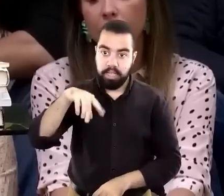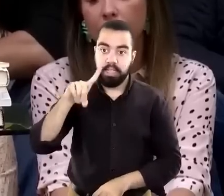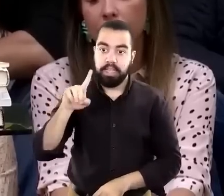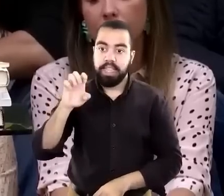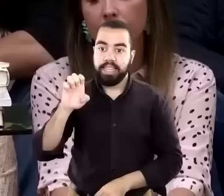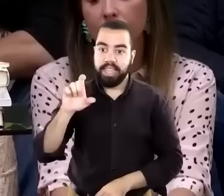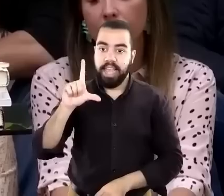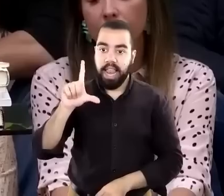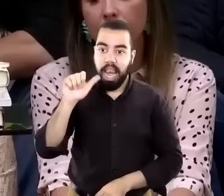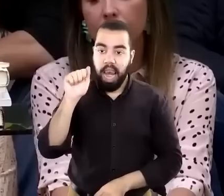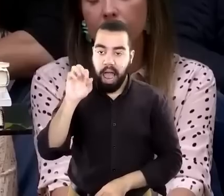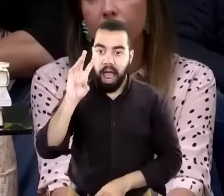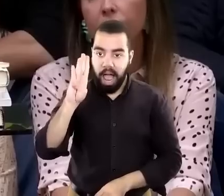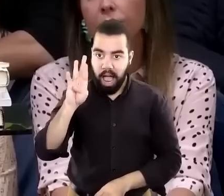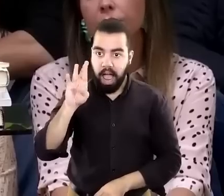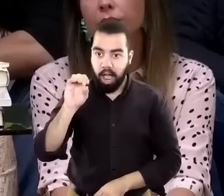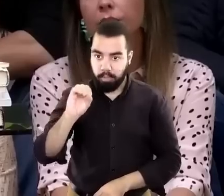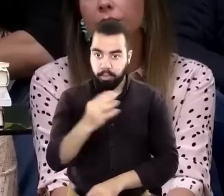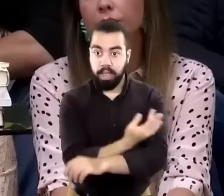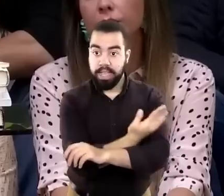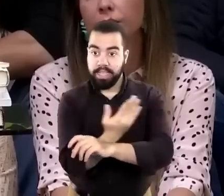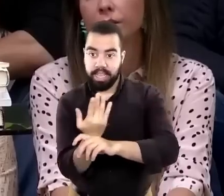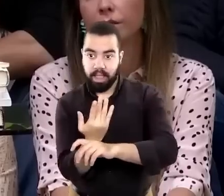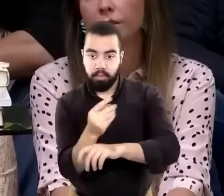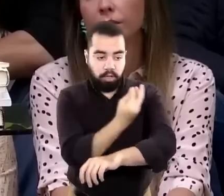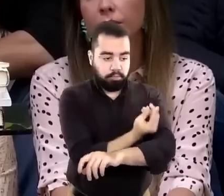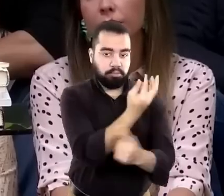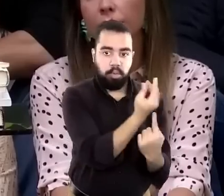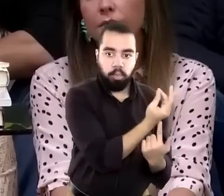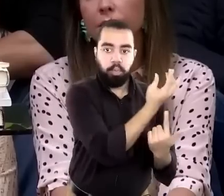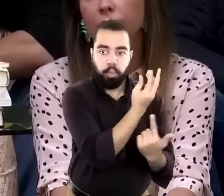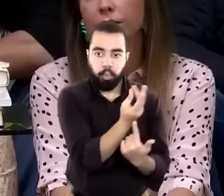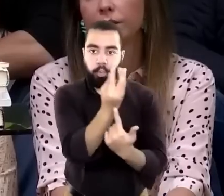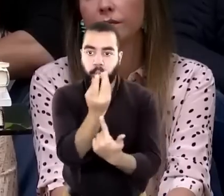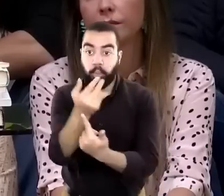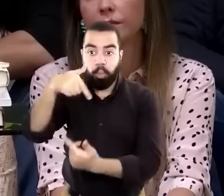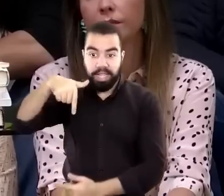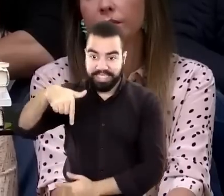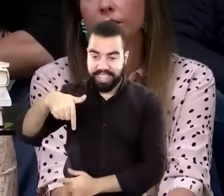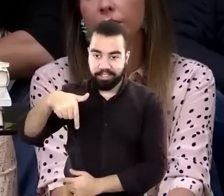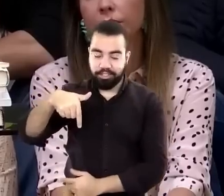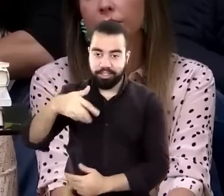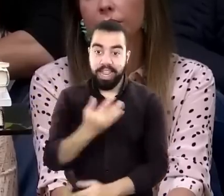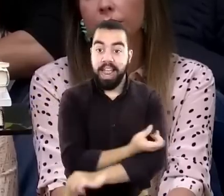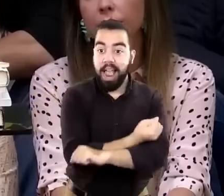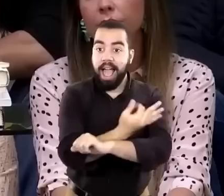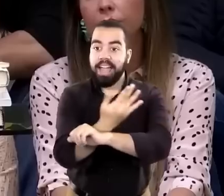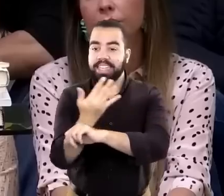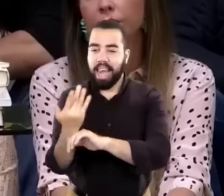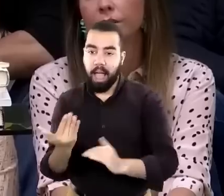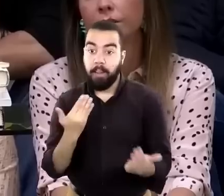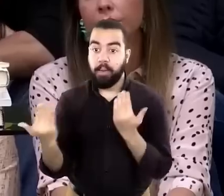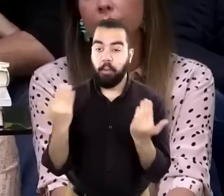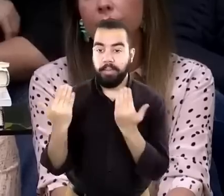tubos. O candelabro é um símbolo da igreja, é um símbolo da igreja, é por isso que em Apocalipse fala